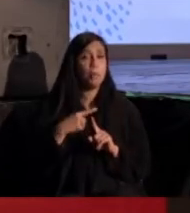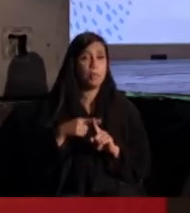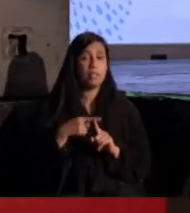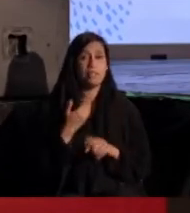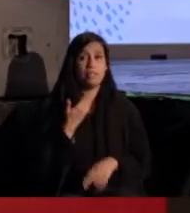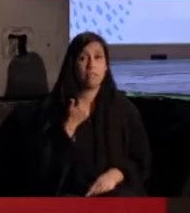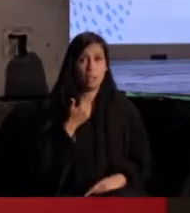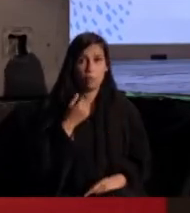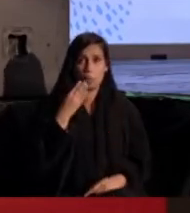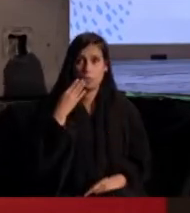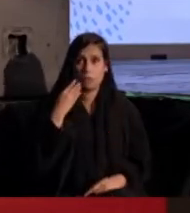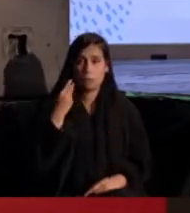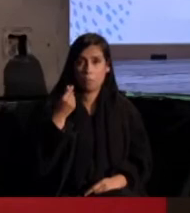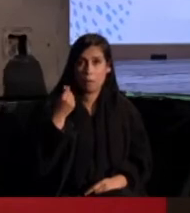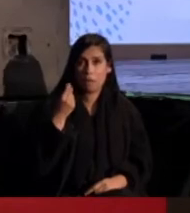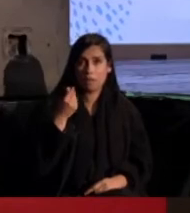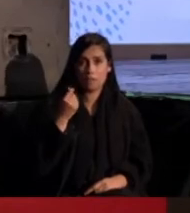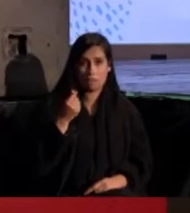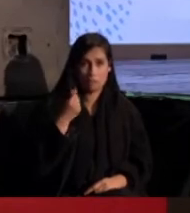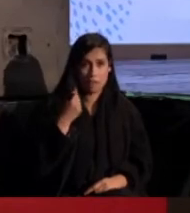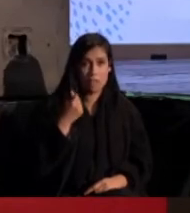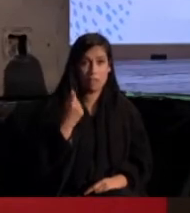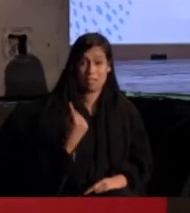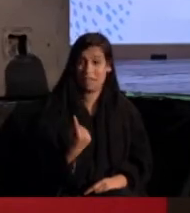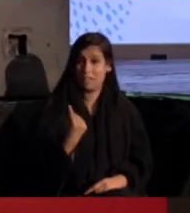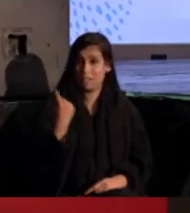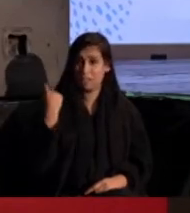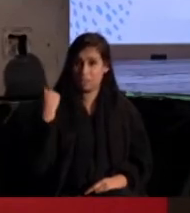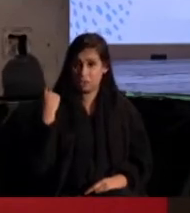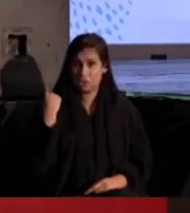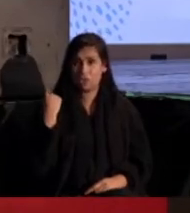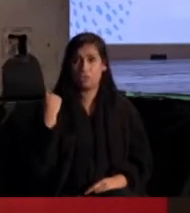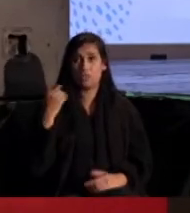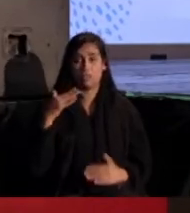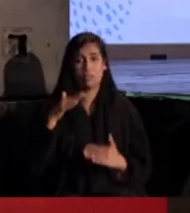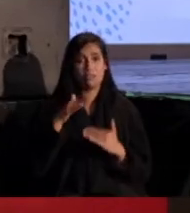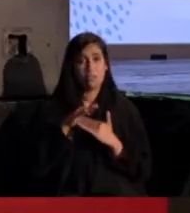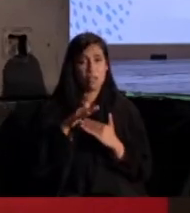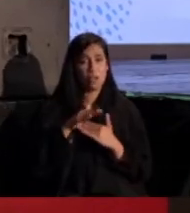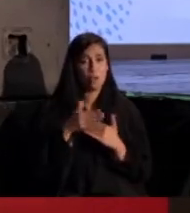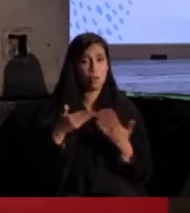este paladar anteriormente formado, esse gosto anteriormente